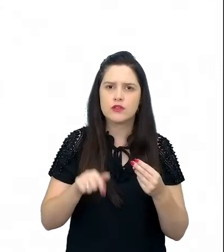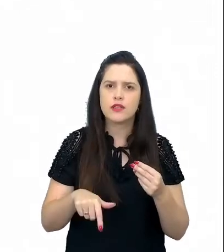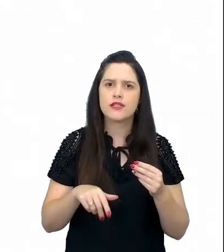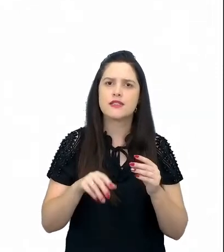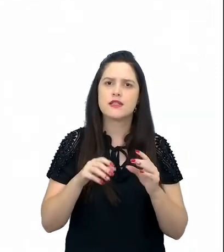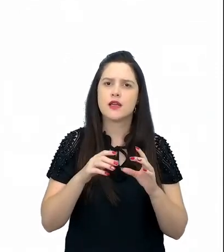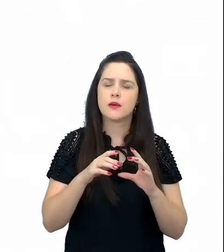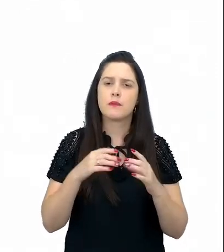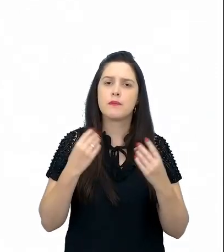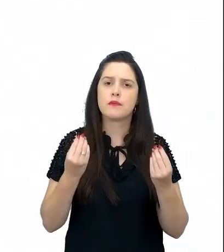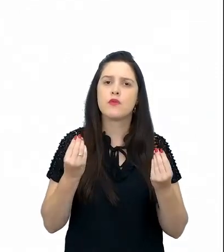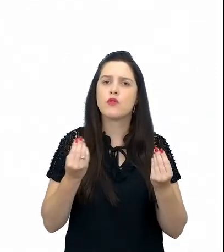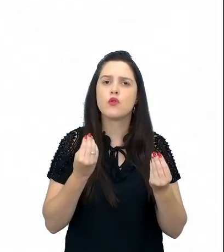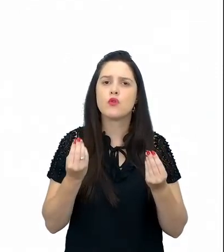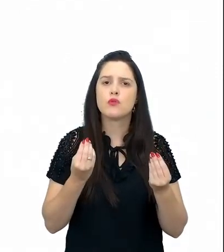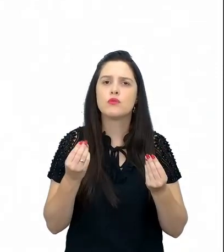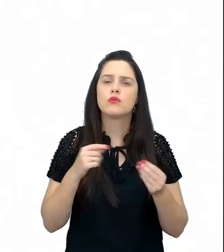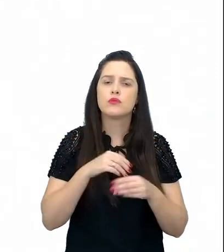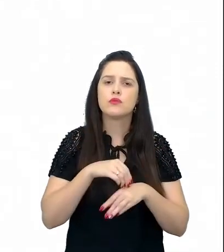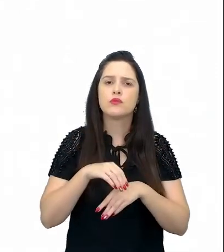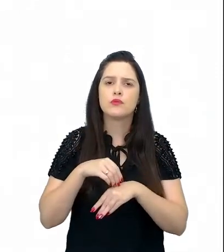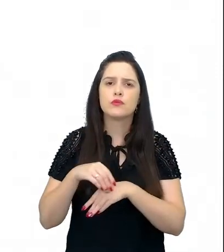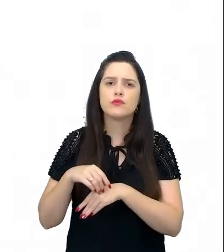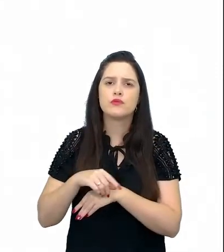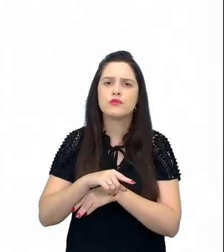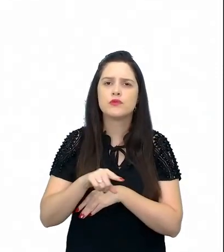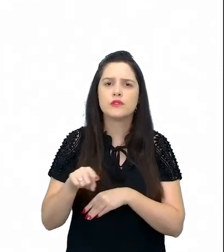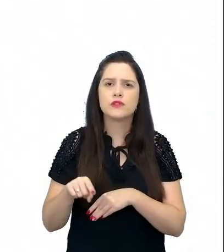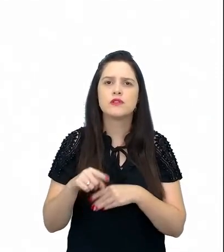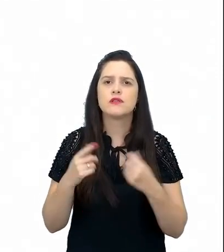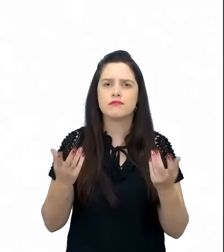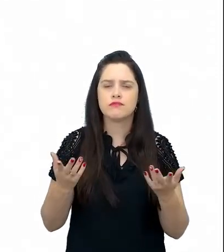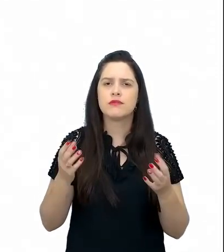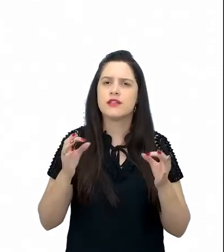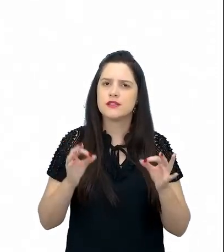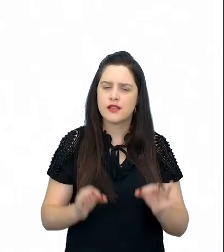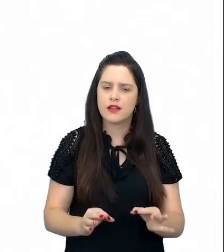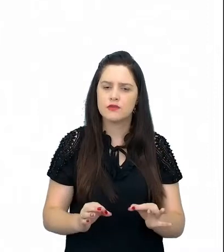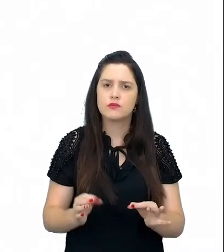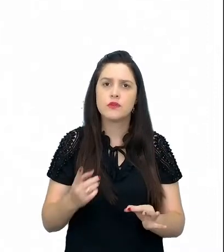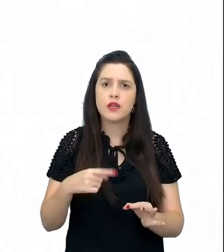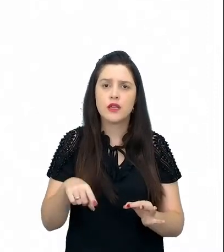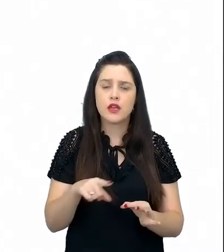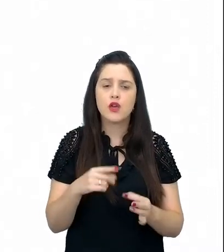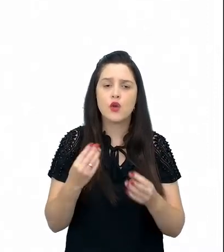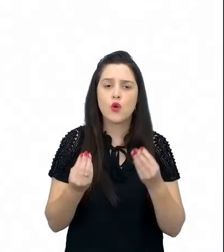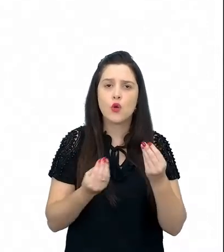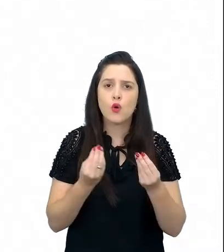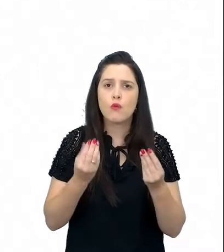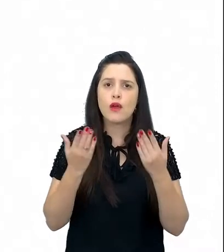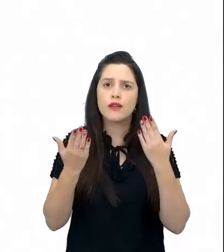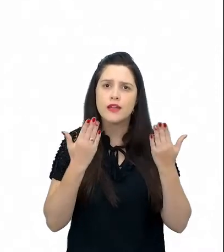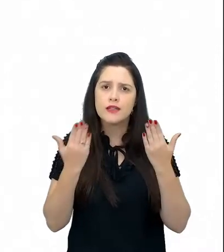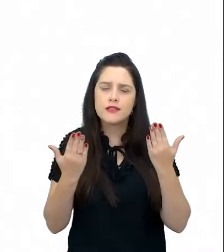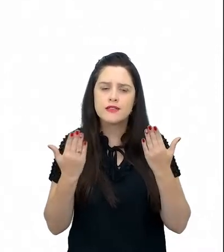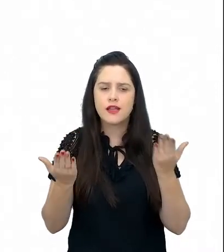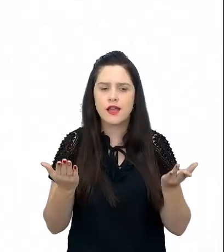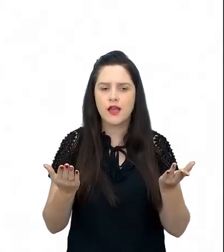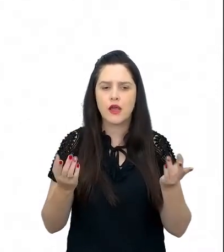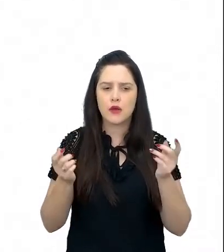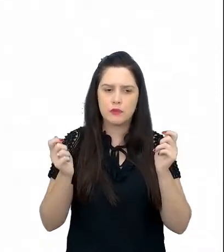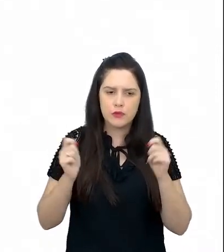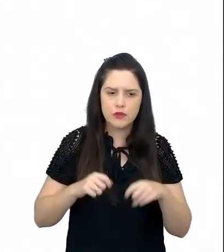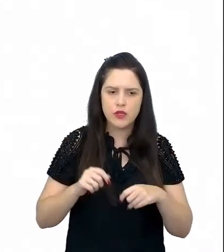caixa? Aqui eu chamo a atenção de vocês, professor, para a leitura. Olha que legal. Muitos alunos vão pensar assim, bom, se com uma torneira